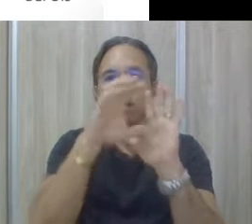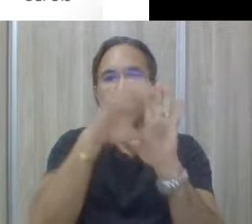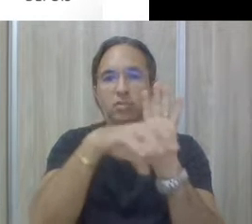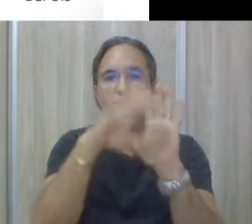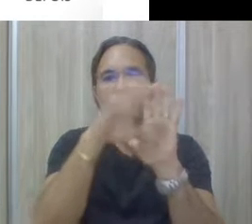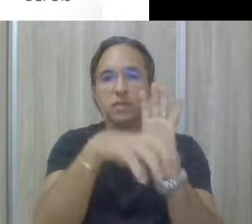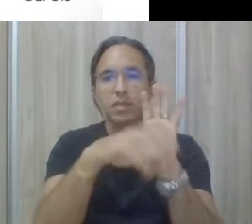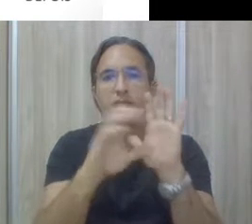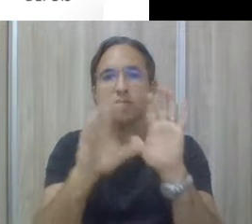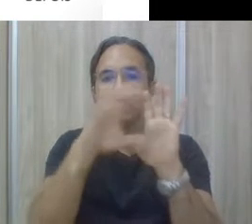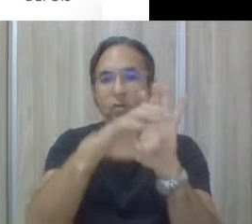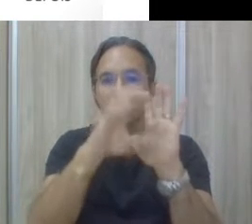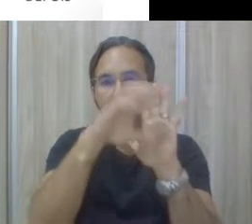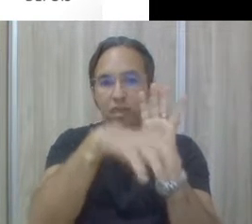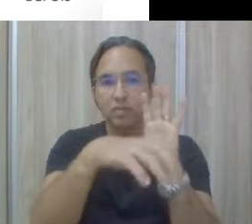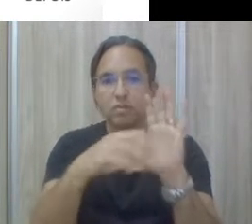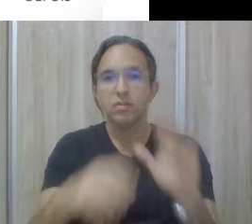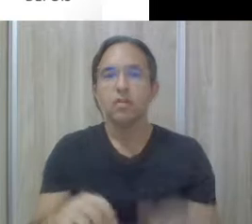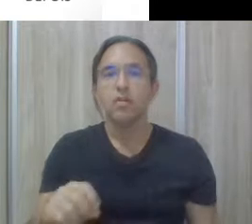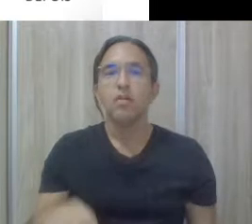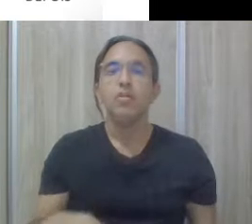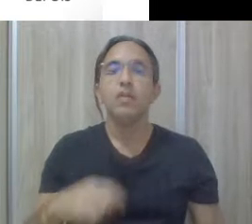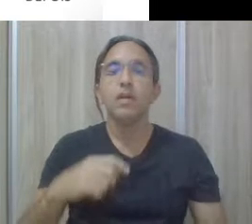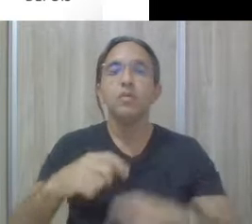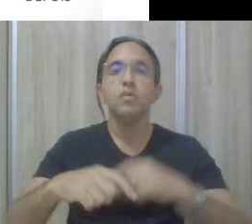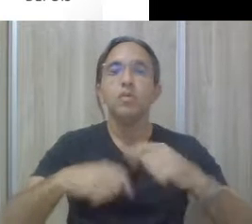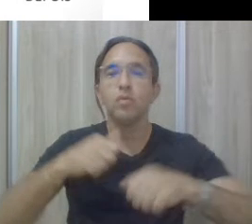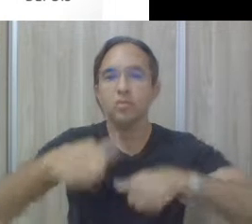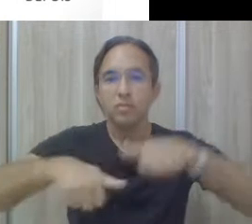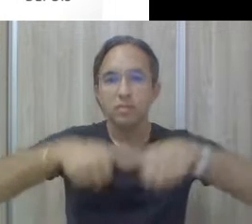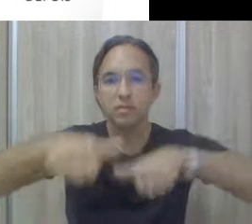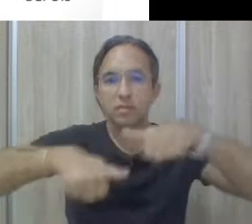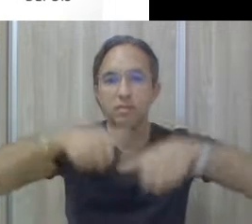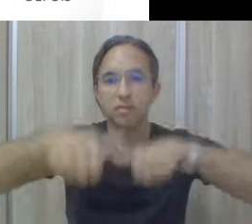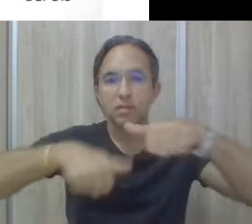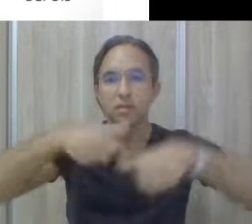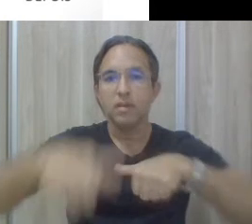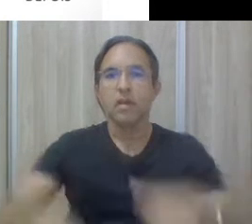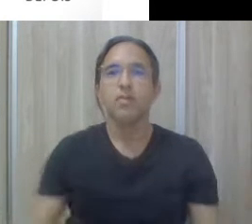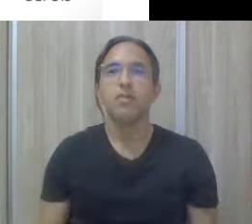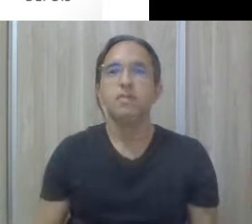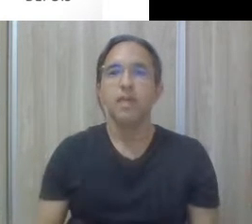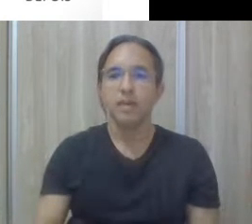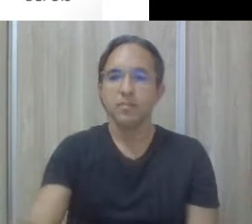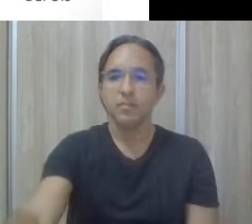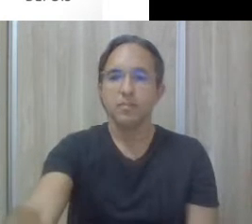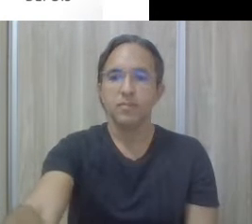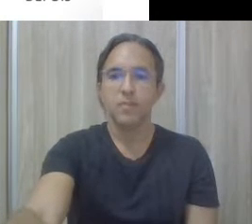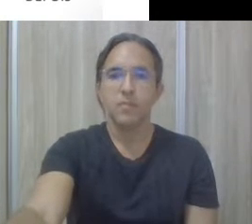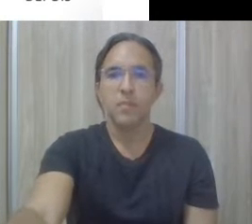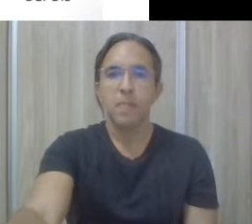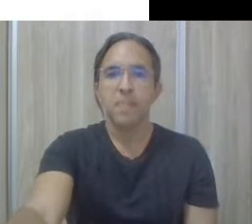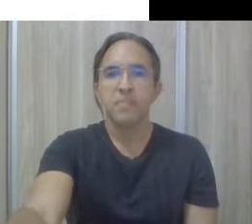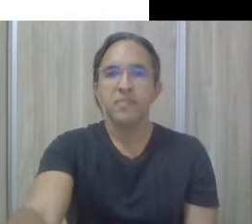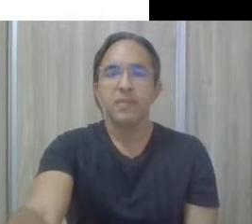relação aos conceitos? Os conceitos, o que mudou? Vamos lá.